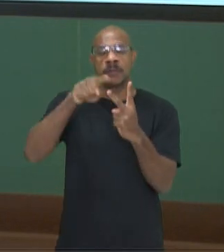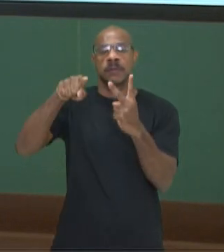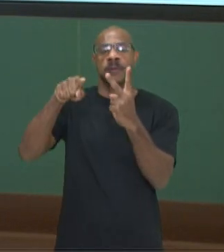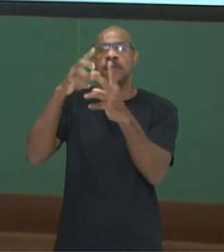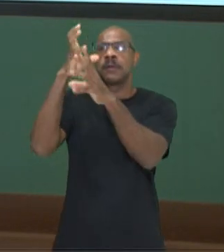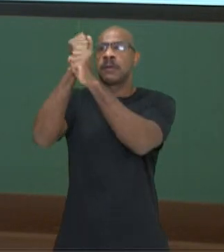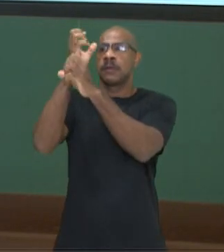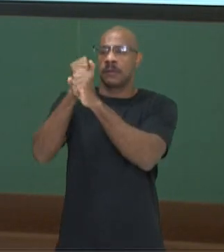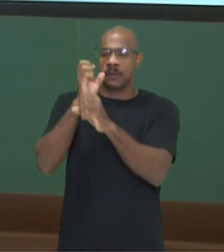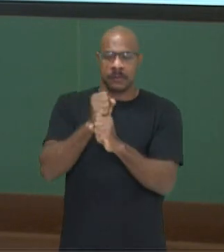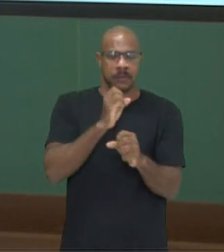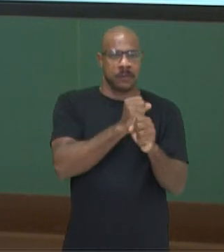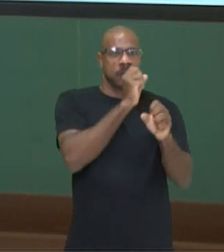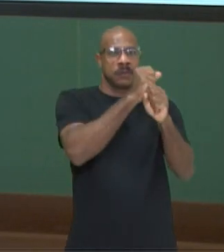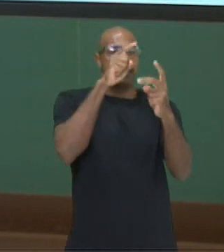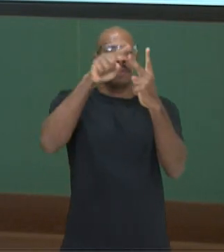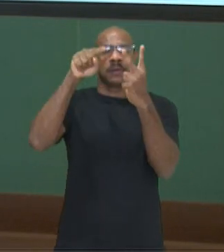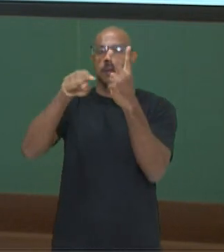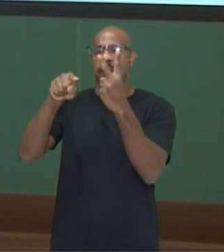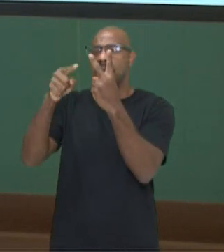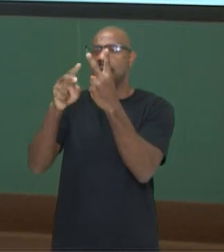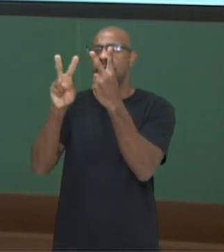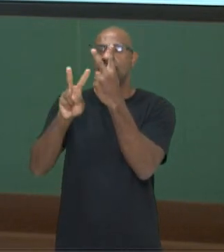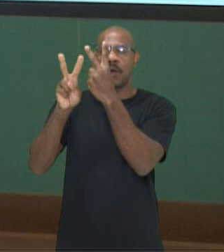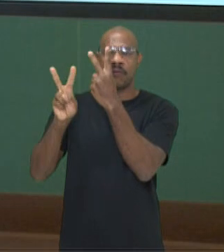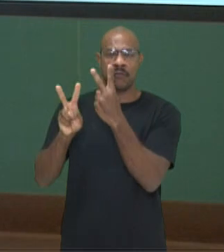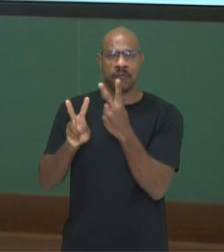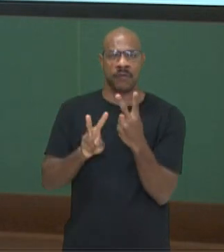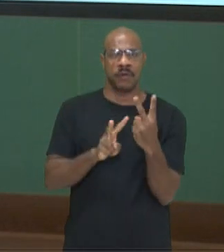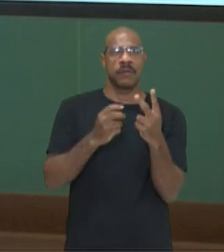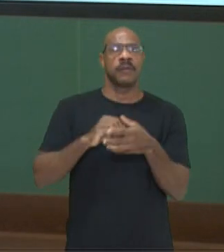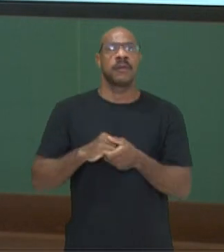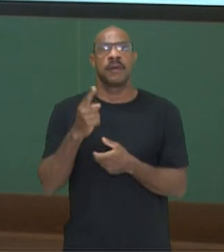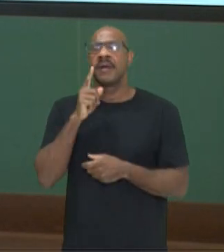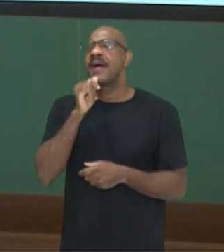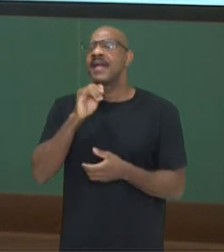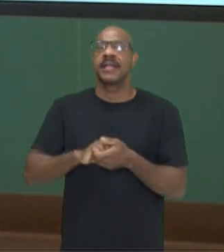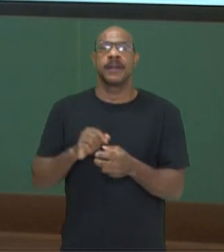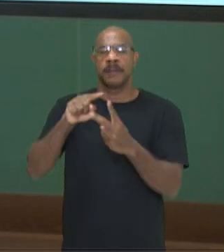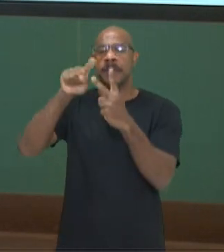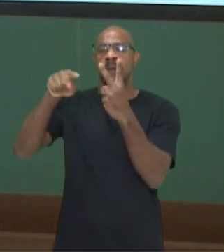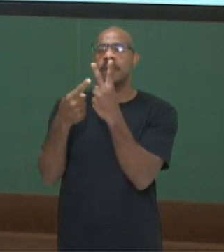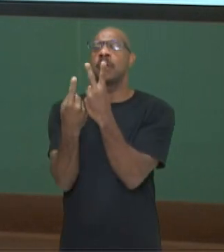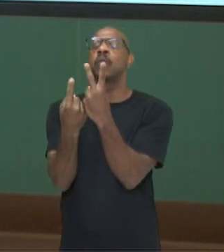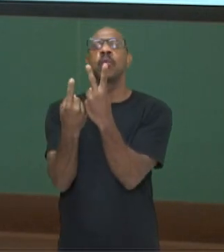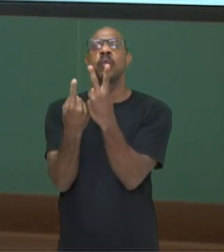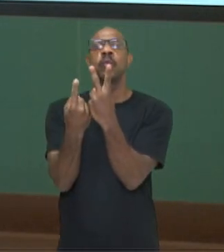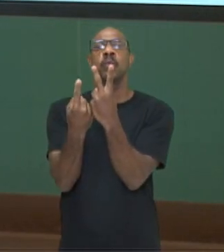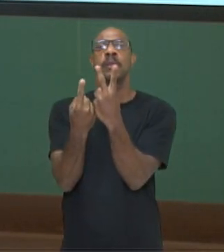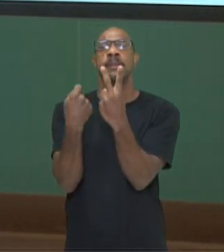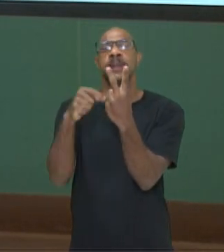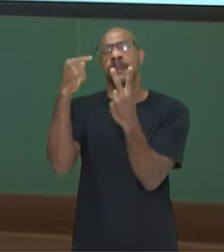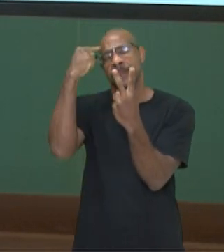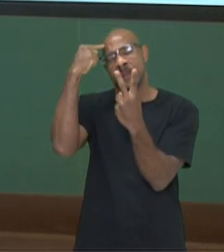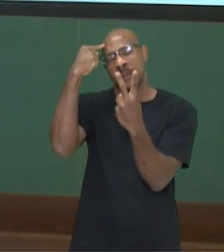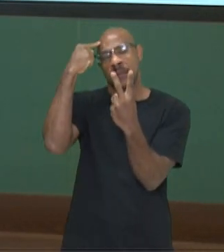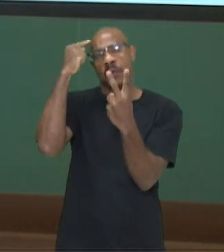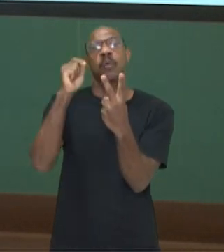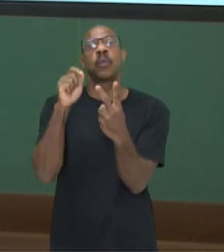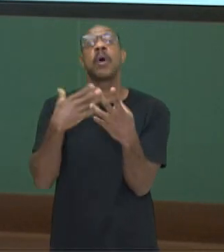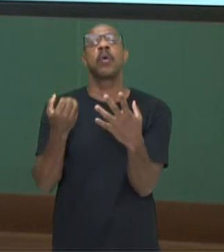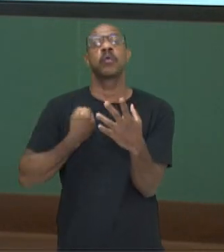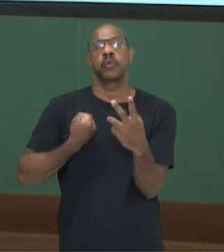quadrada de cada um desses valores. Por exemplo, raiz quadrada de 1. Vocês teriam que pensar em